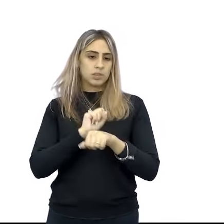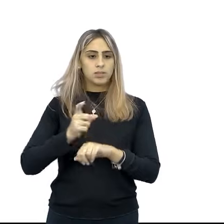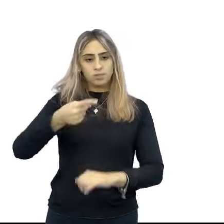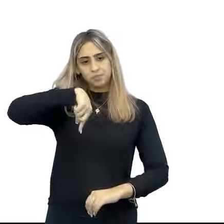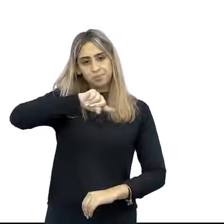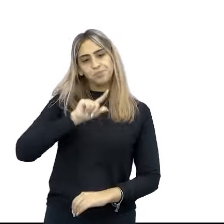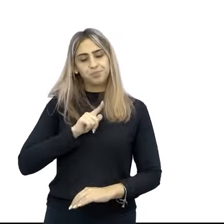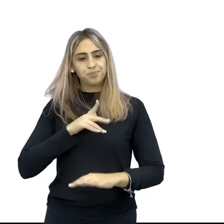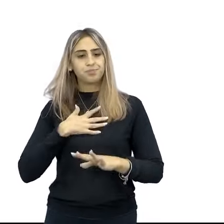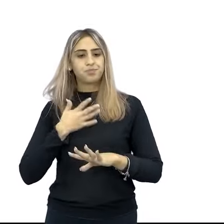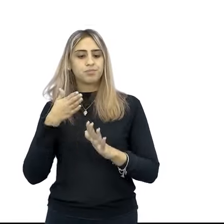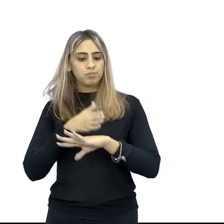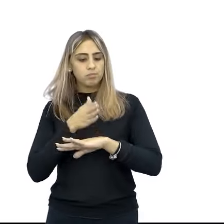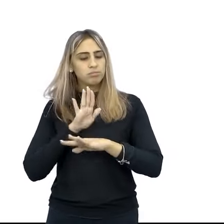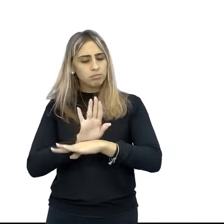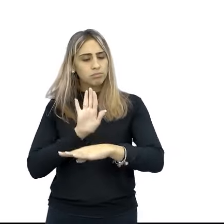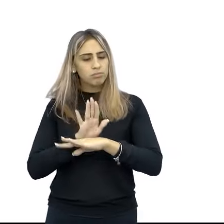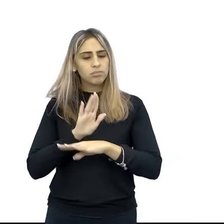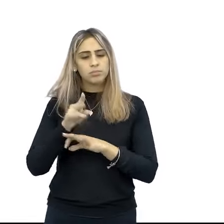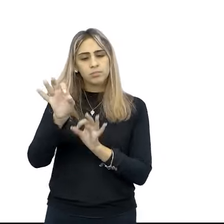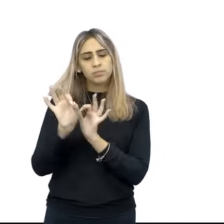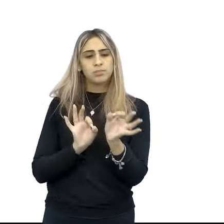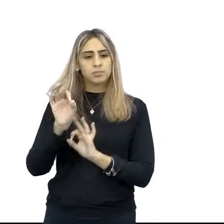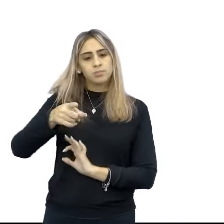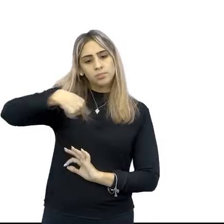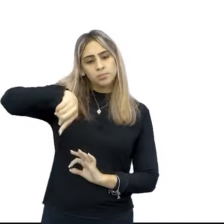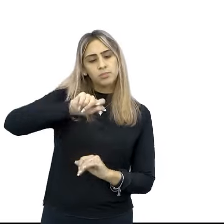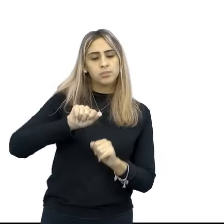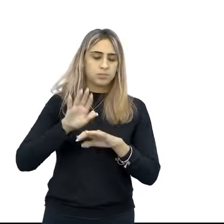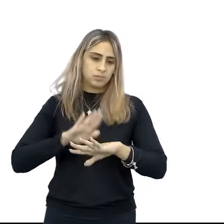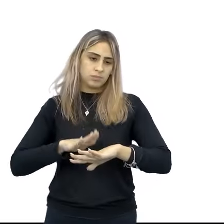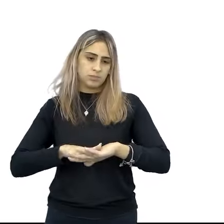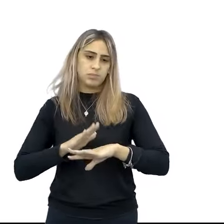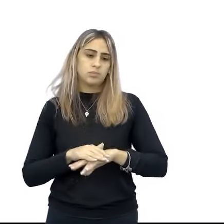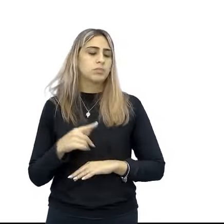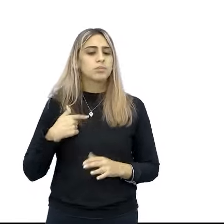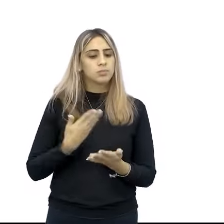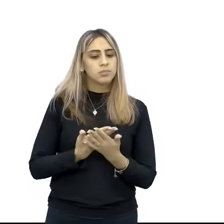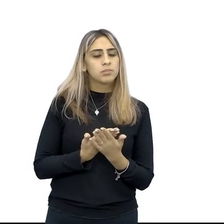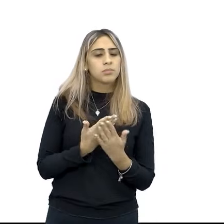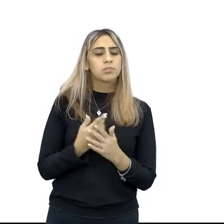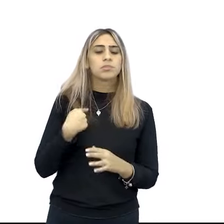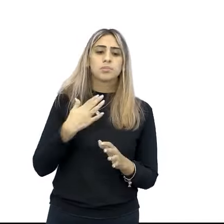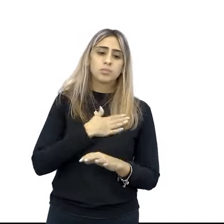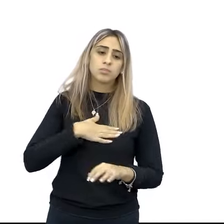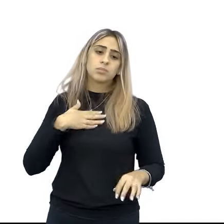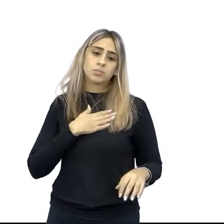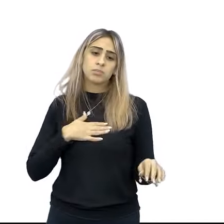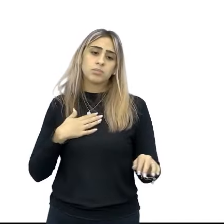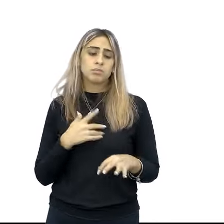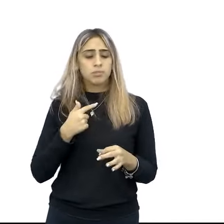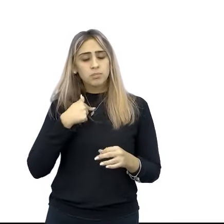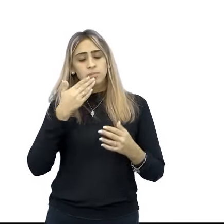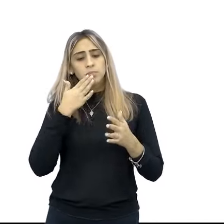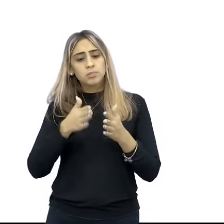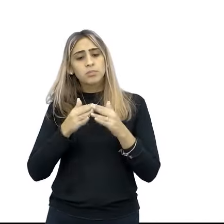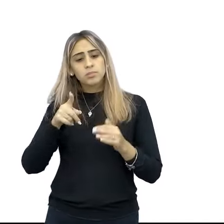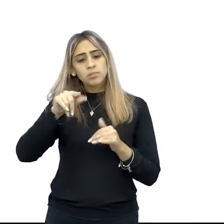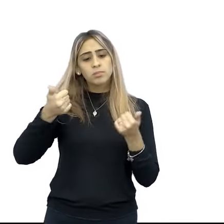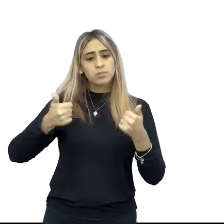ter contribuído com o planejamento que vocês farão aí na escola e eu gostaria de pedir que